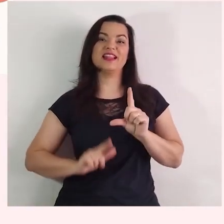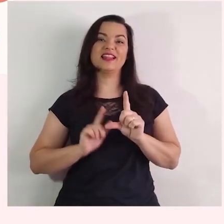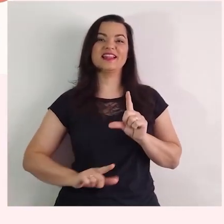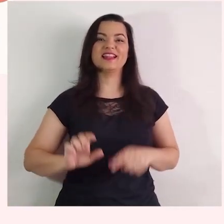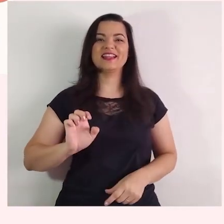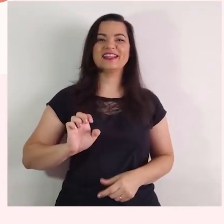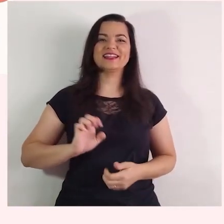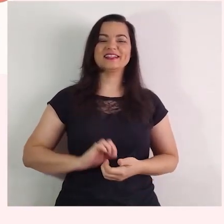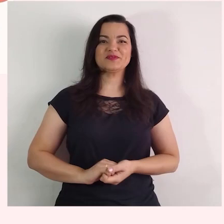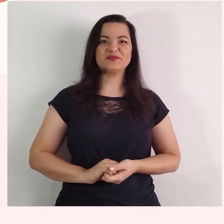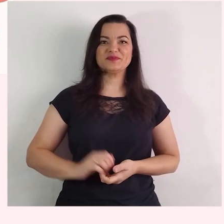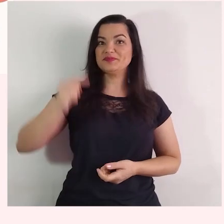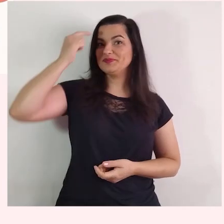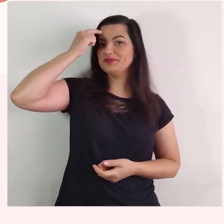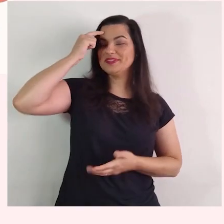Pense e escreva.